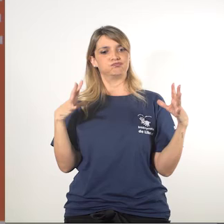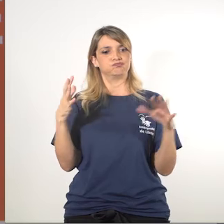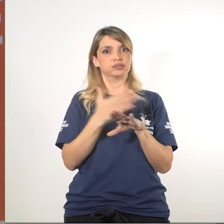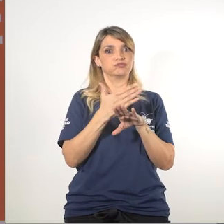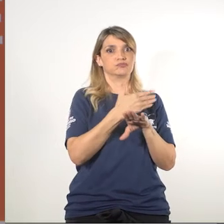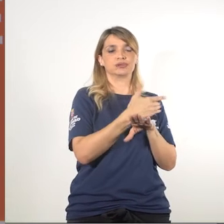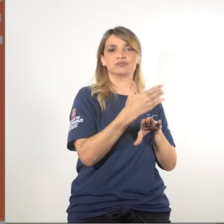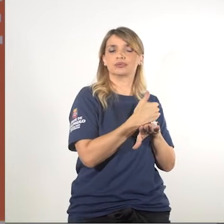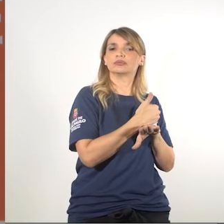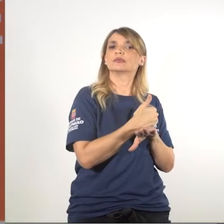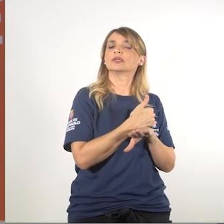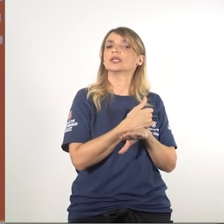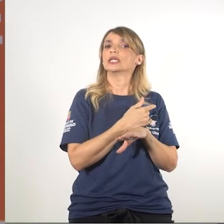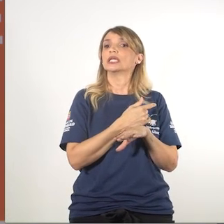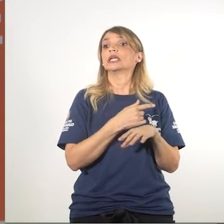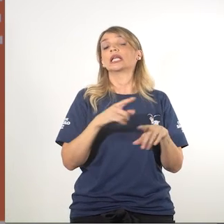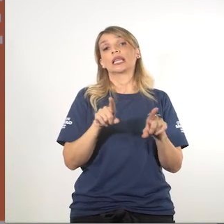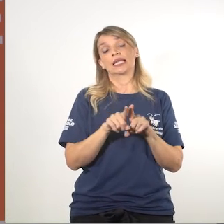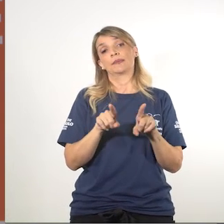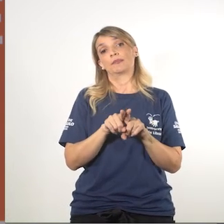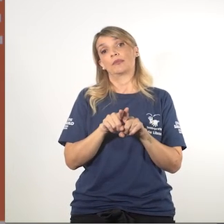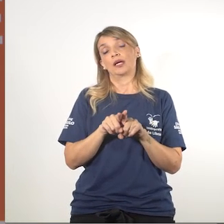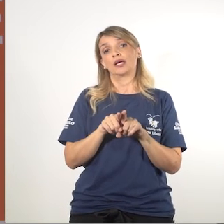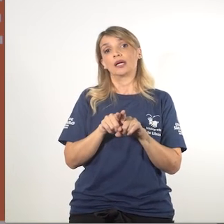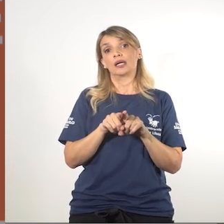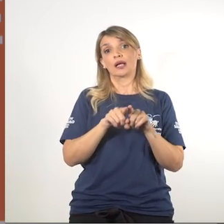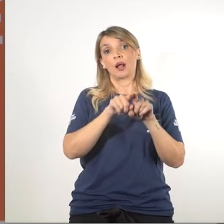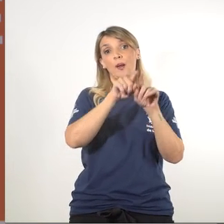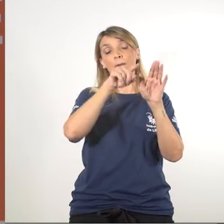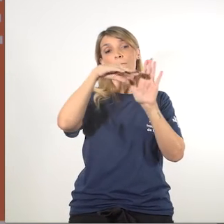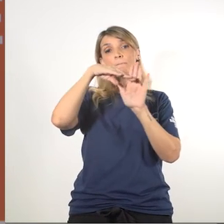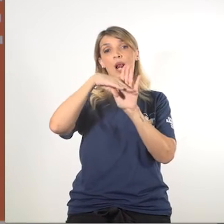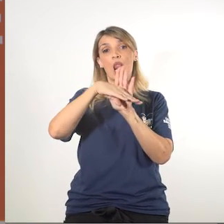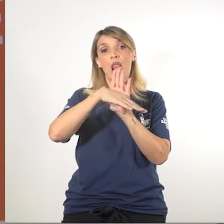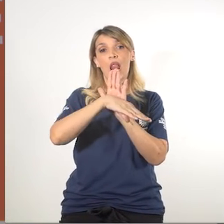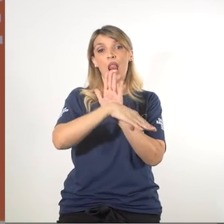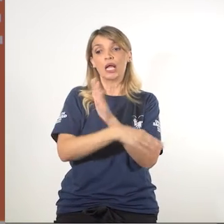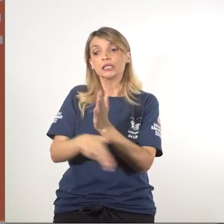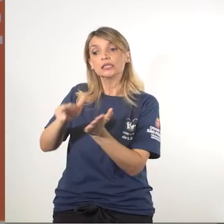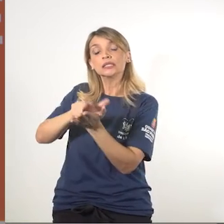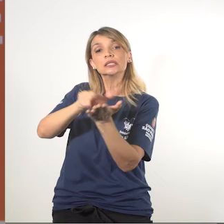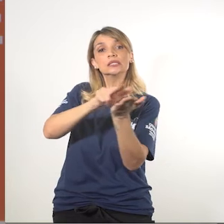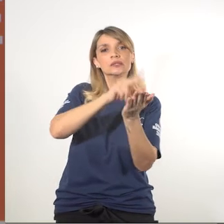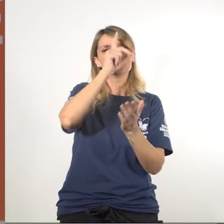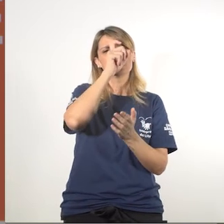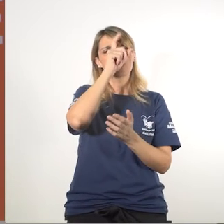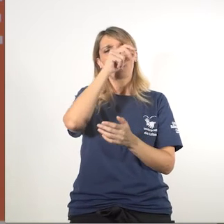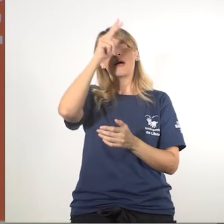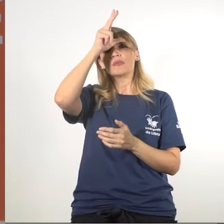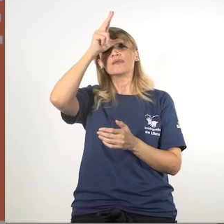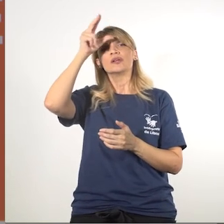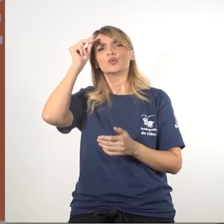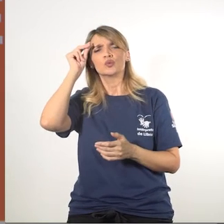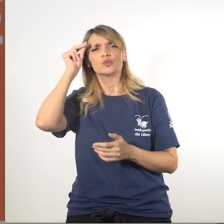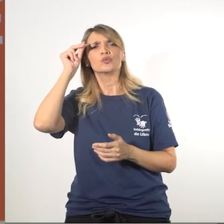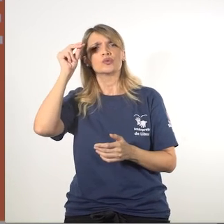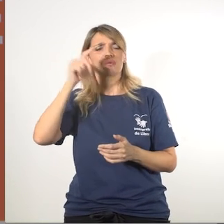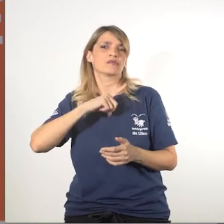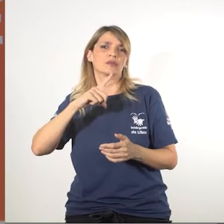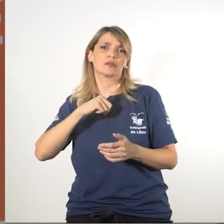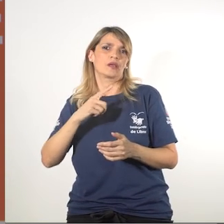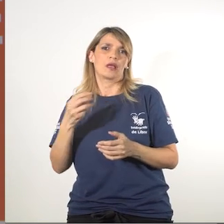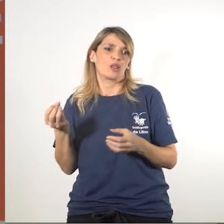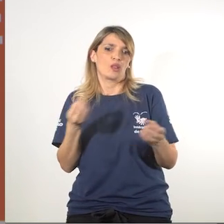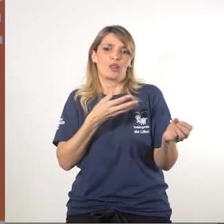de uma consequente queda no número de internações hospitalares, vai fazer com que a Prefeitura adote novas